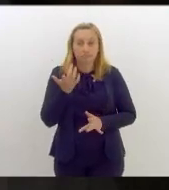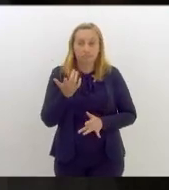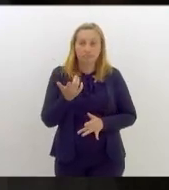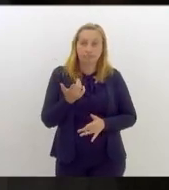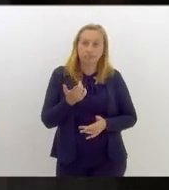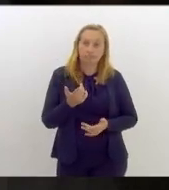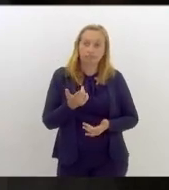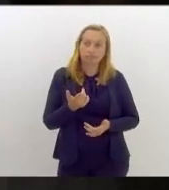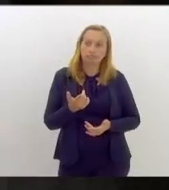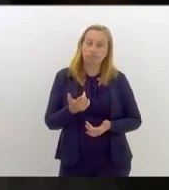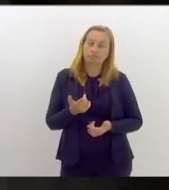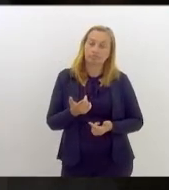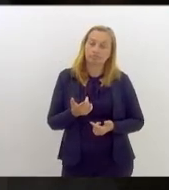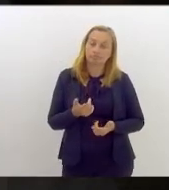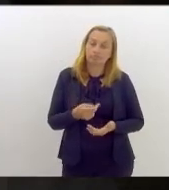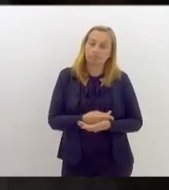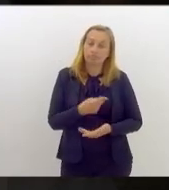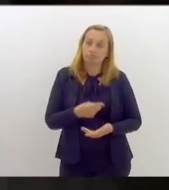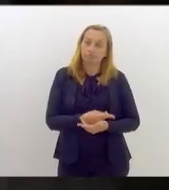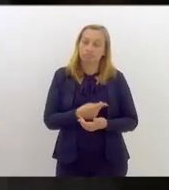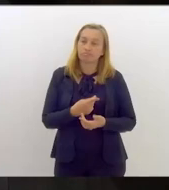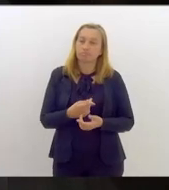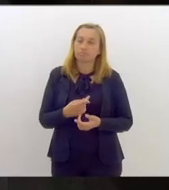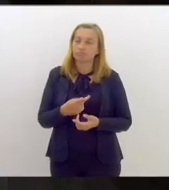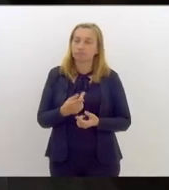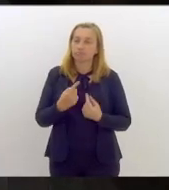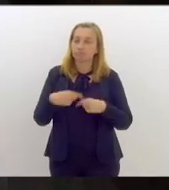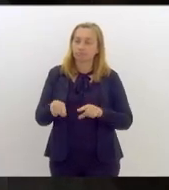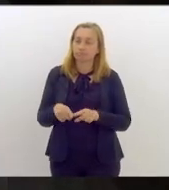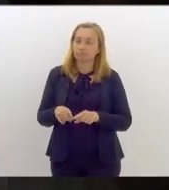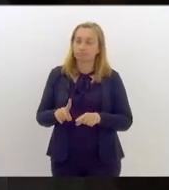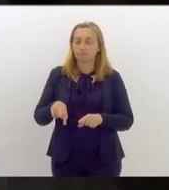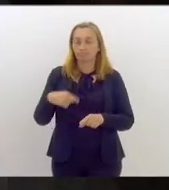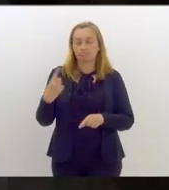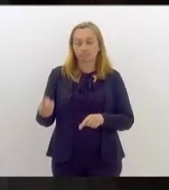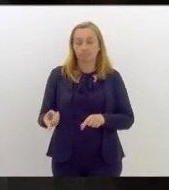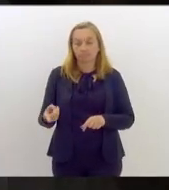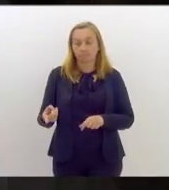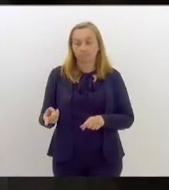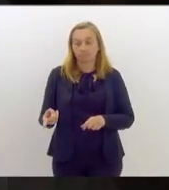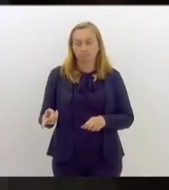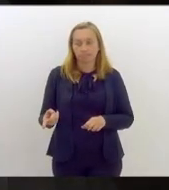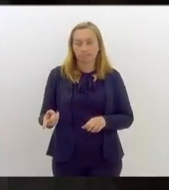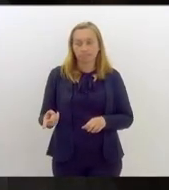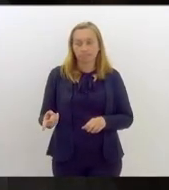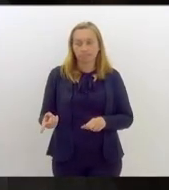da oposição e, tempos depois,